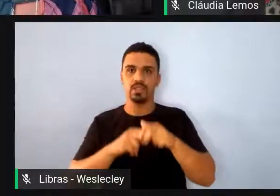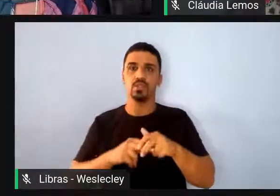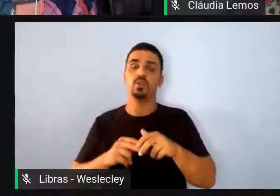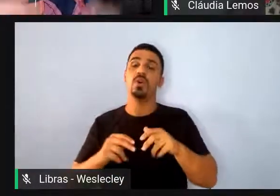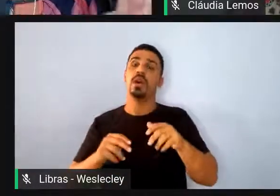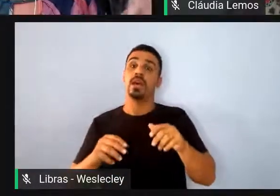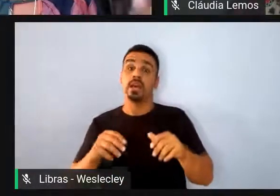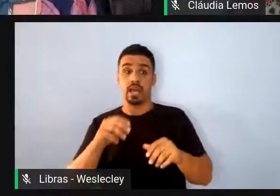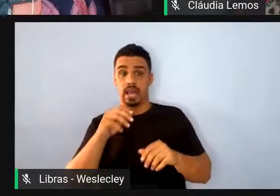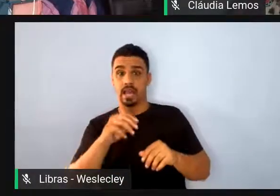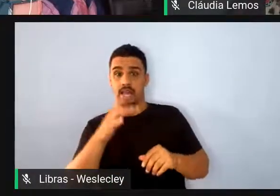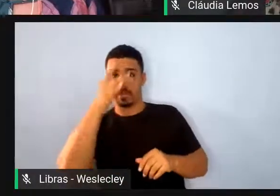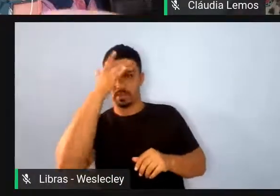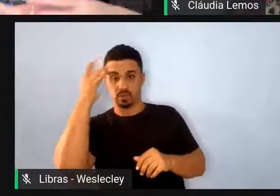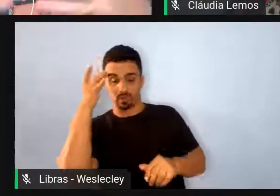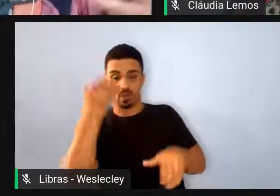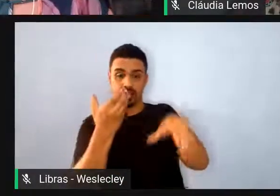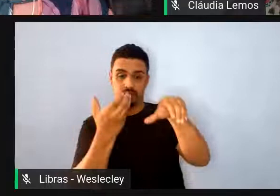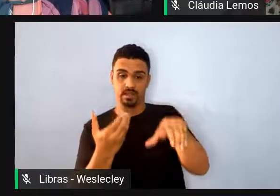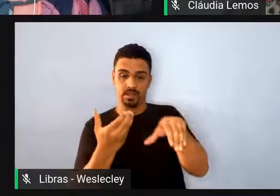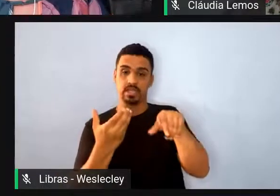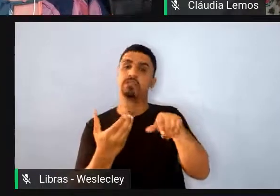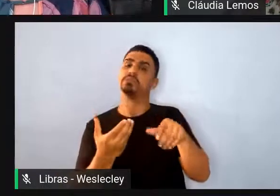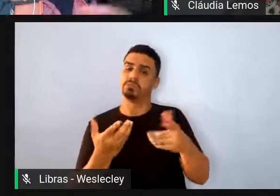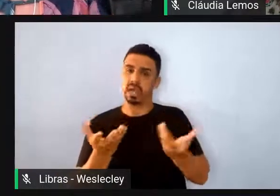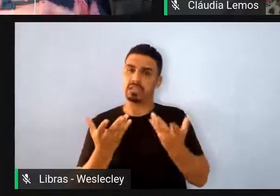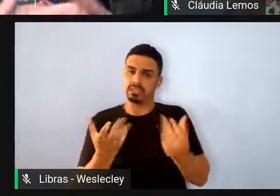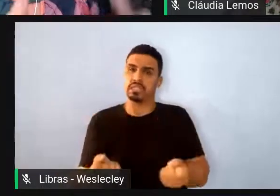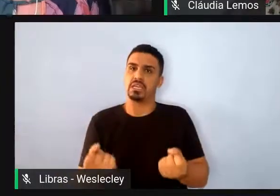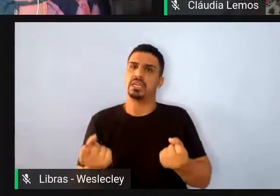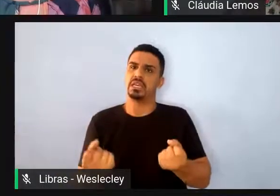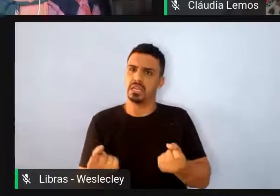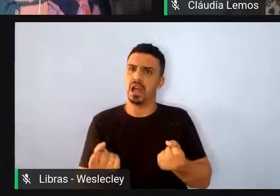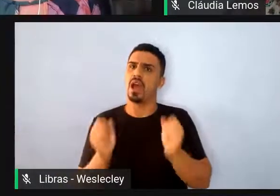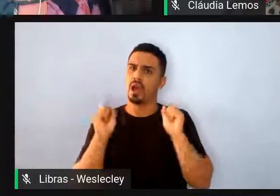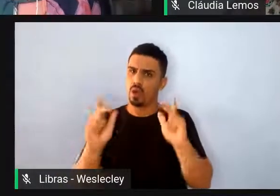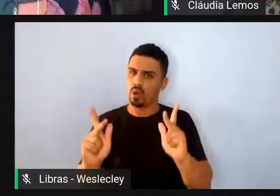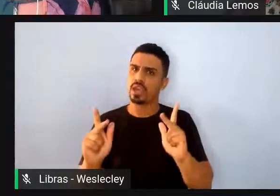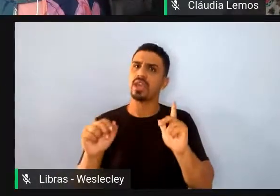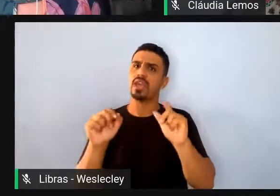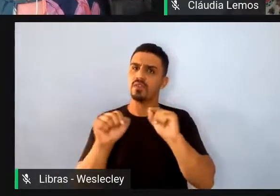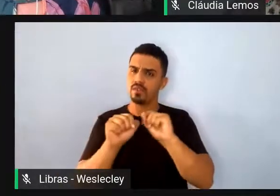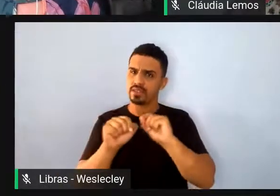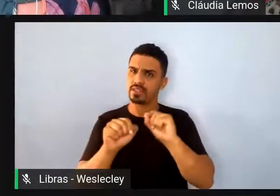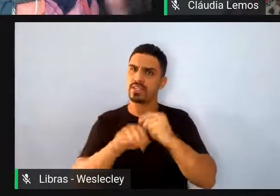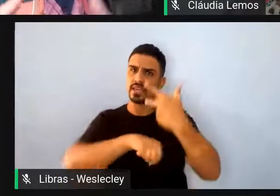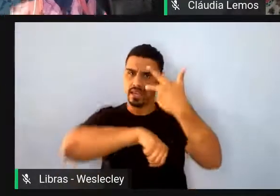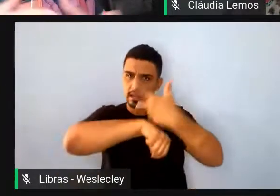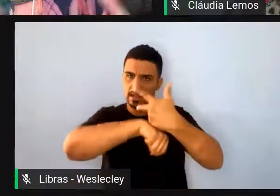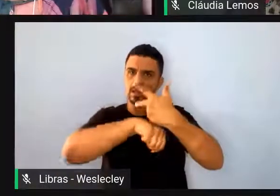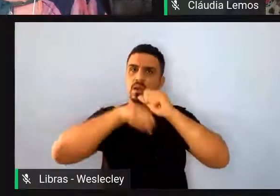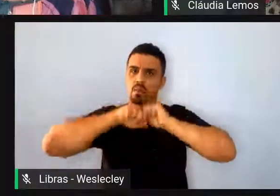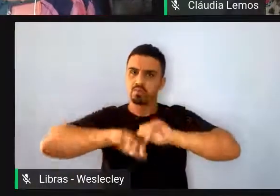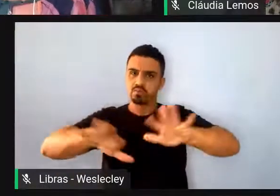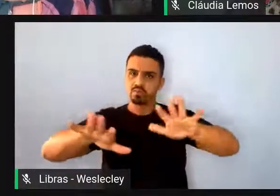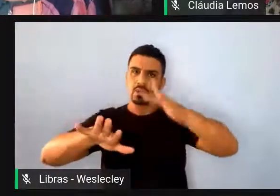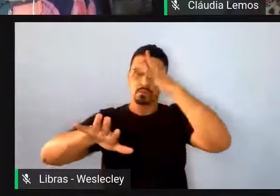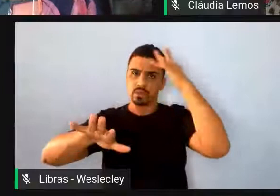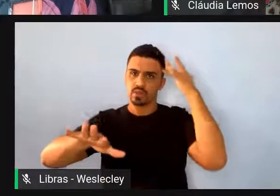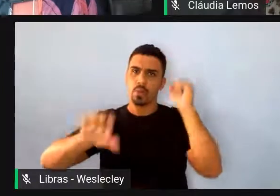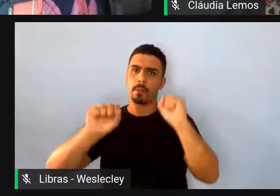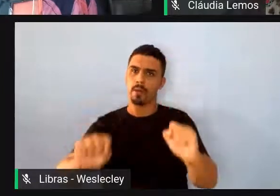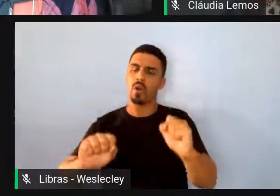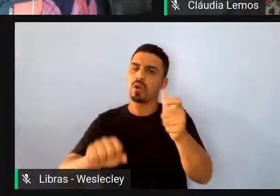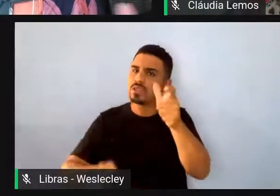propõe a ser transparente, a colocar para a sociedade o que ele está realizando, mas se ele não